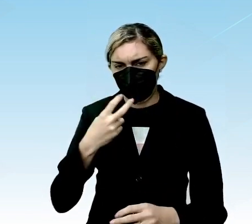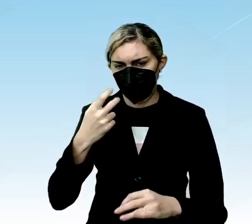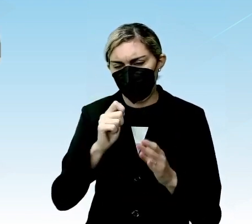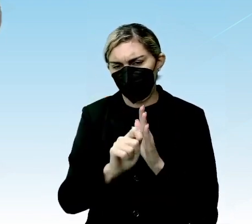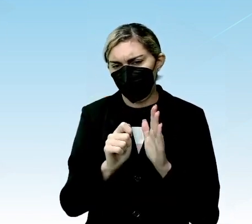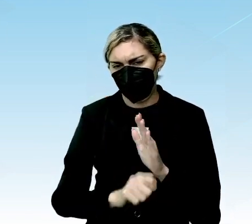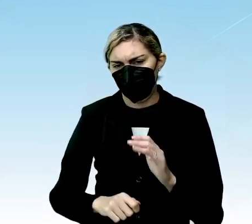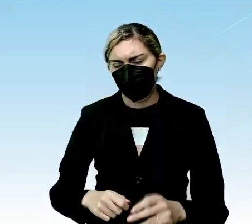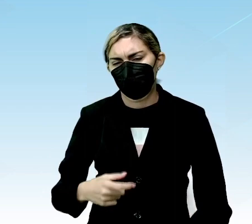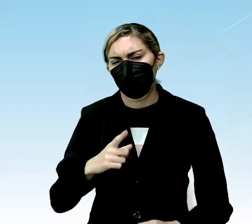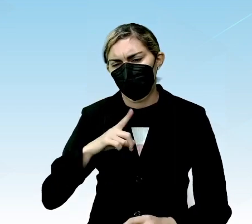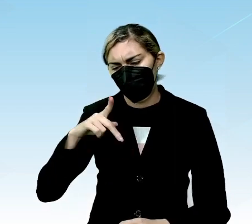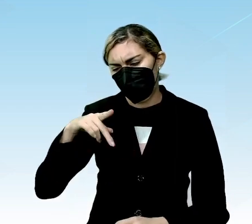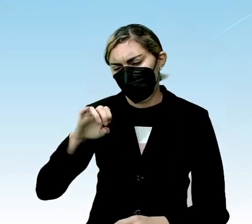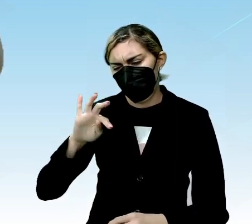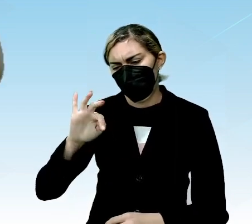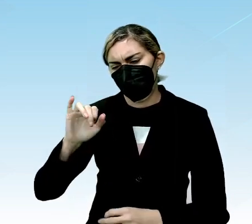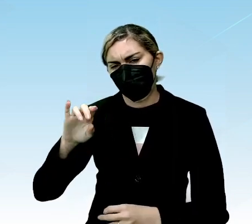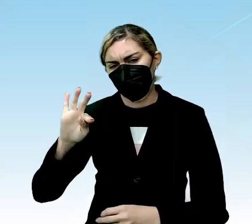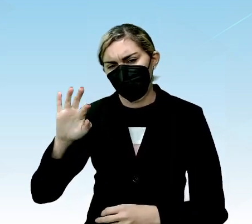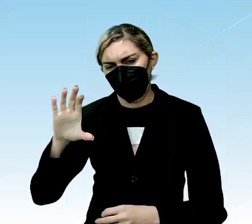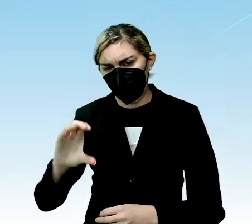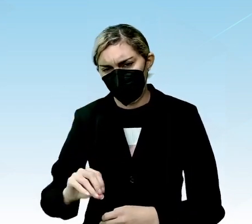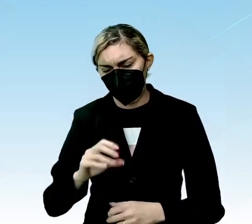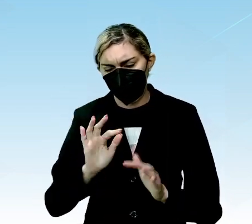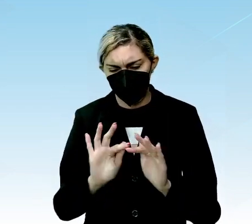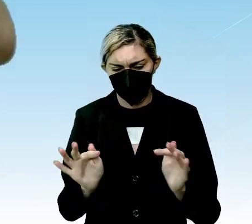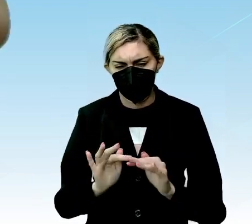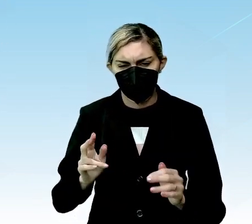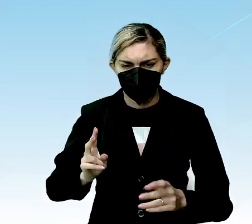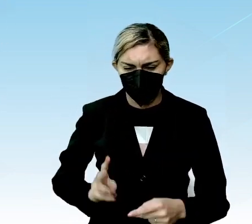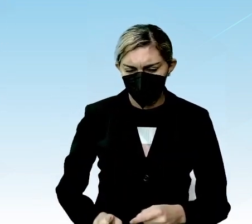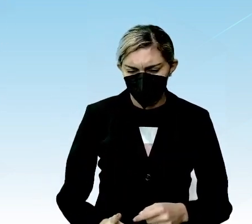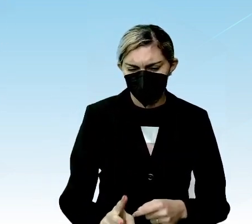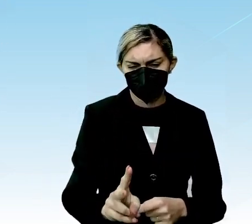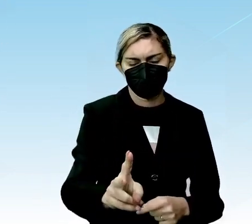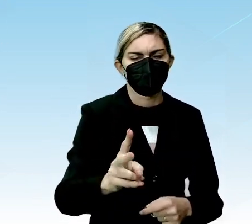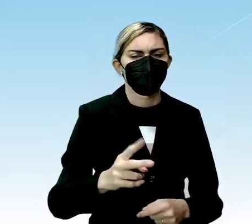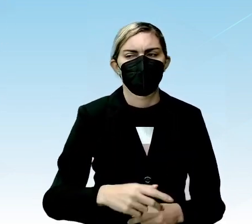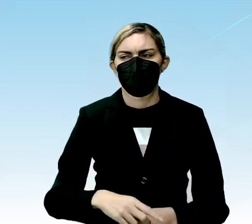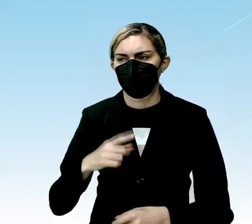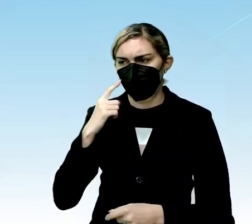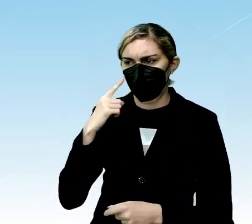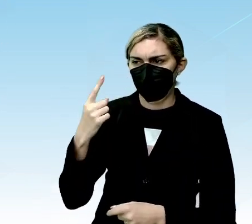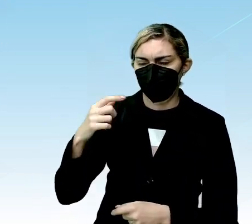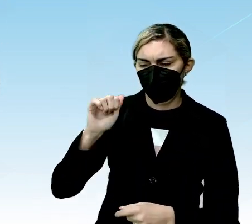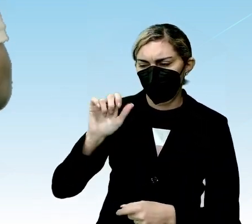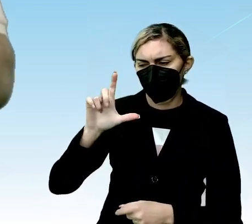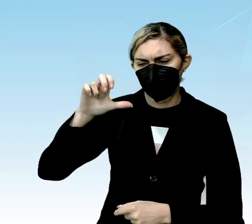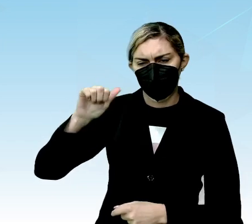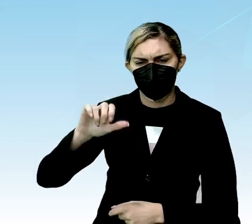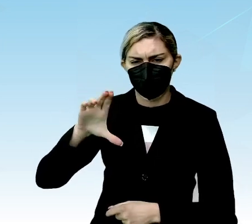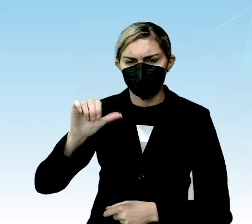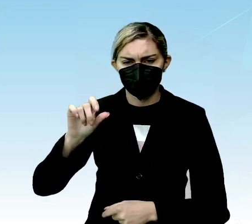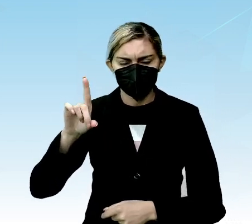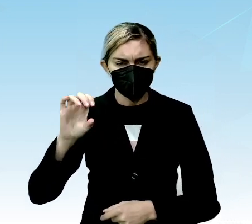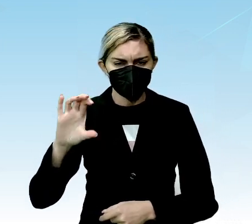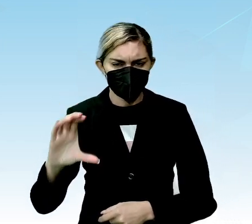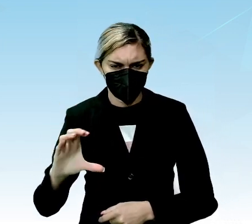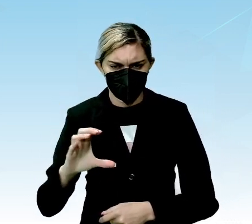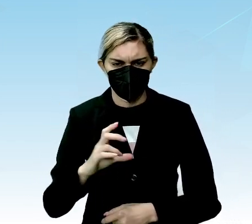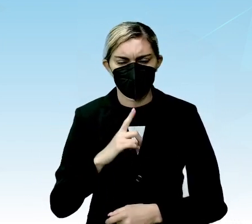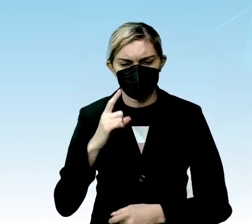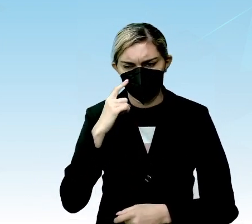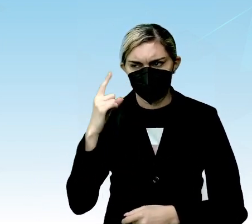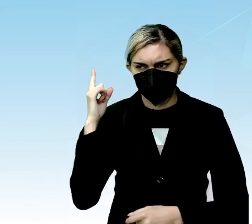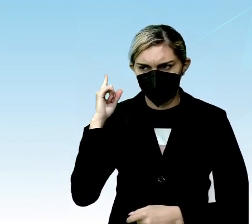de hoje é o Pentateuco 5. E vamos adiante. Olha aí a foto de Allan Kardec, de Hippolyte, olha aí.